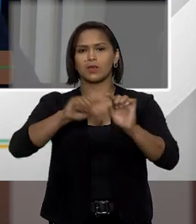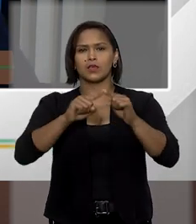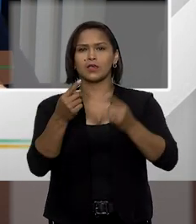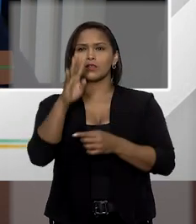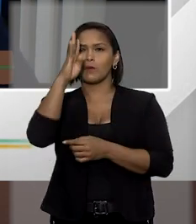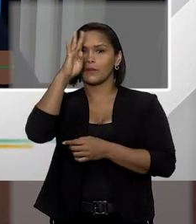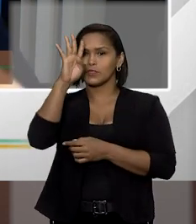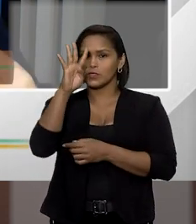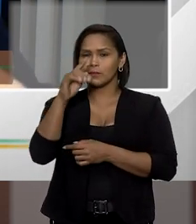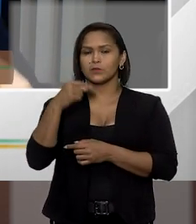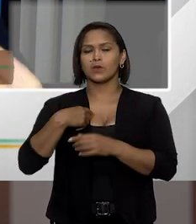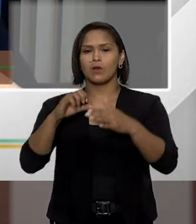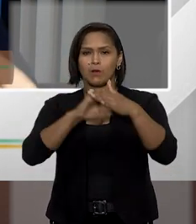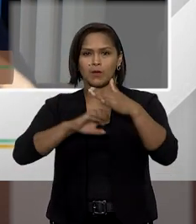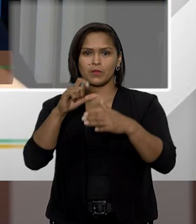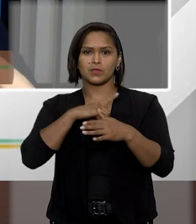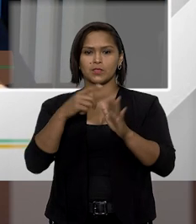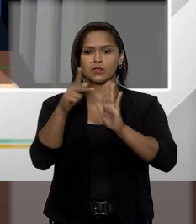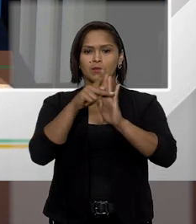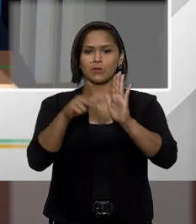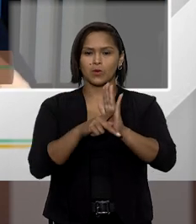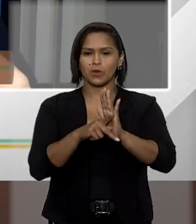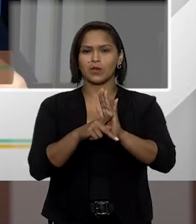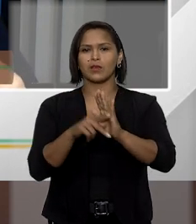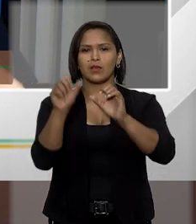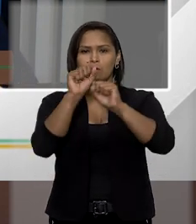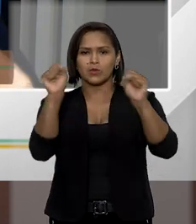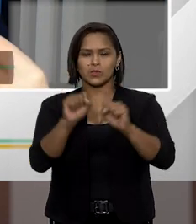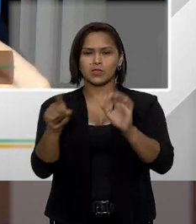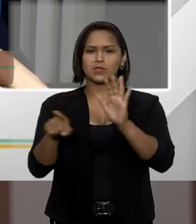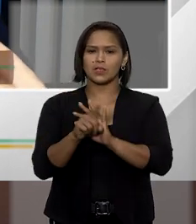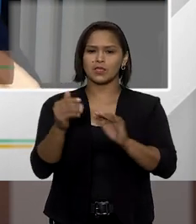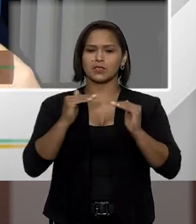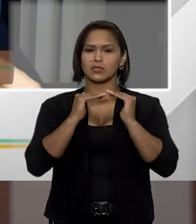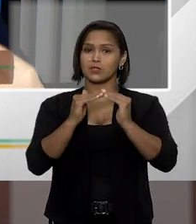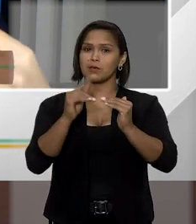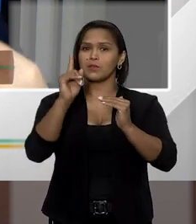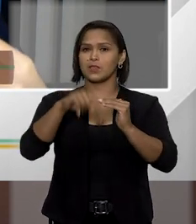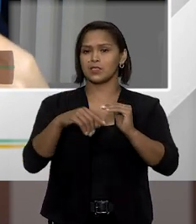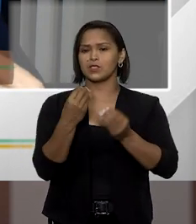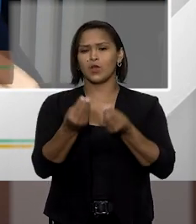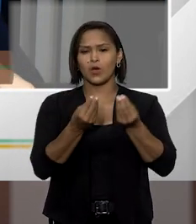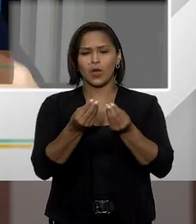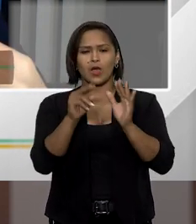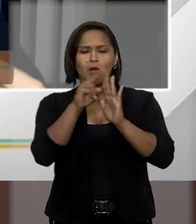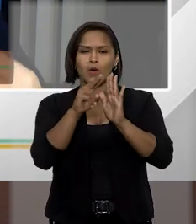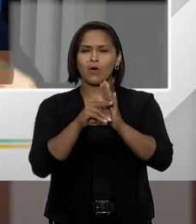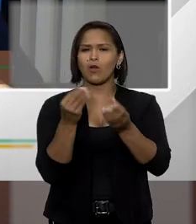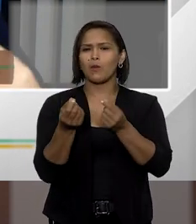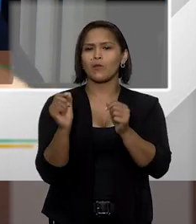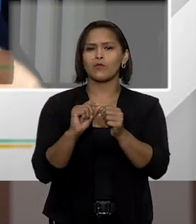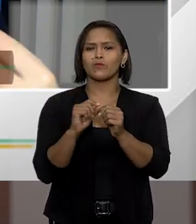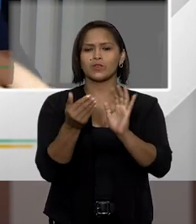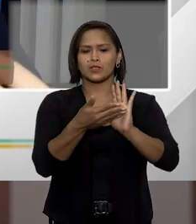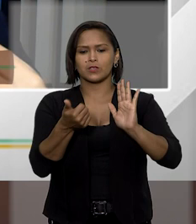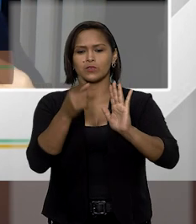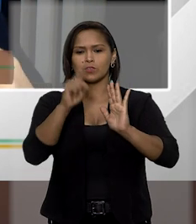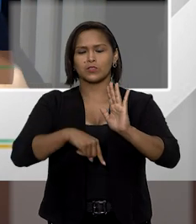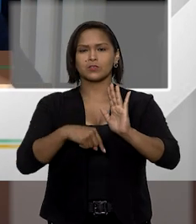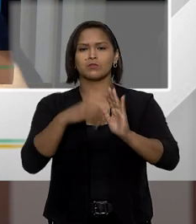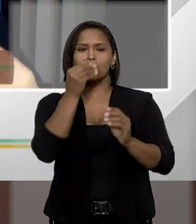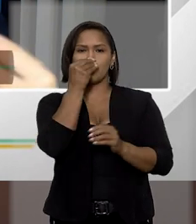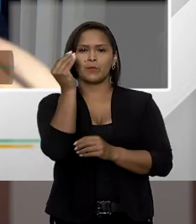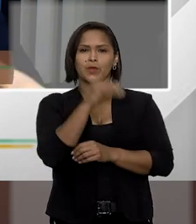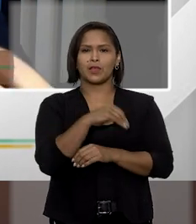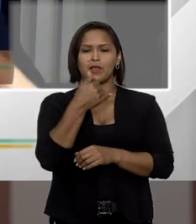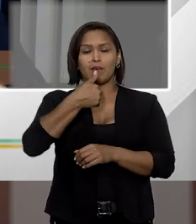Então, imaginemos aqui, uma empresa que tem um programa de compliance que esteja estabelecido exatamente como ela deverá realizar o despejo dos seus